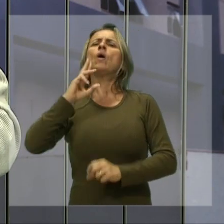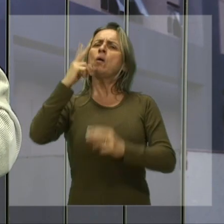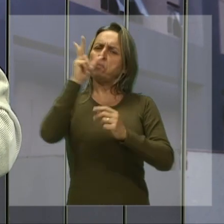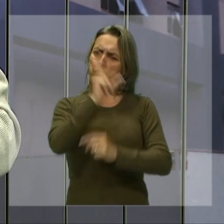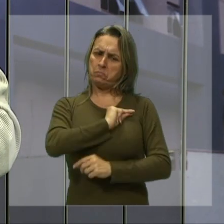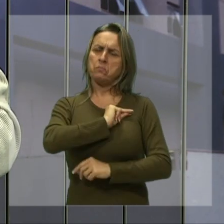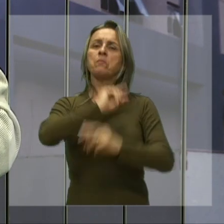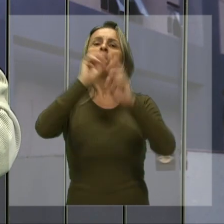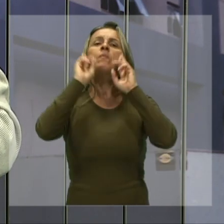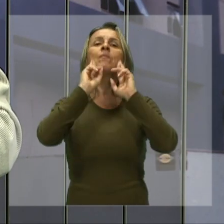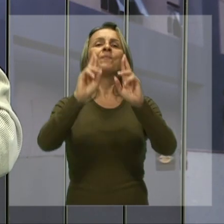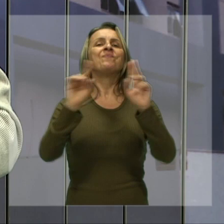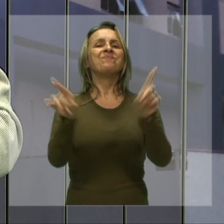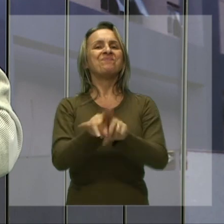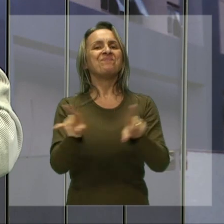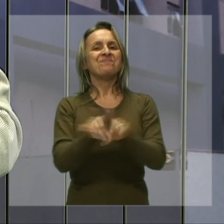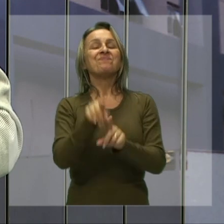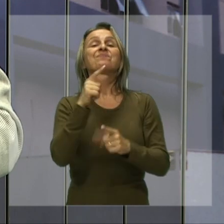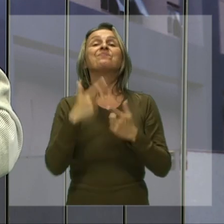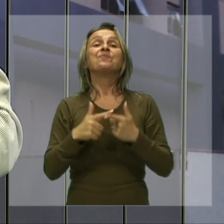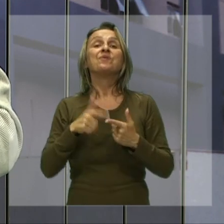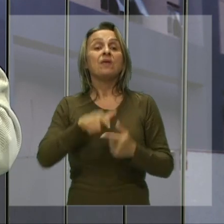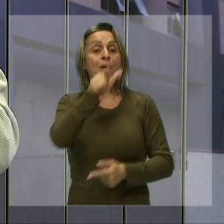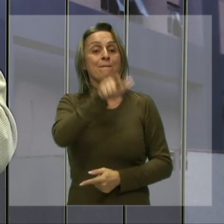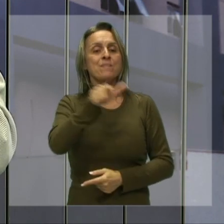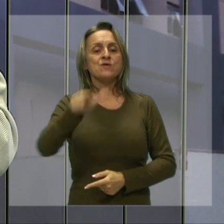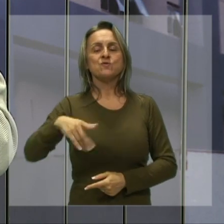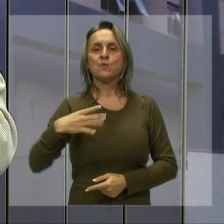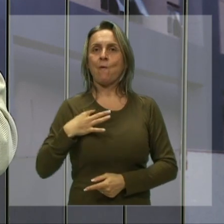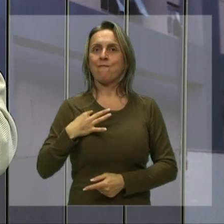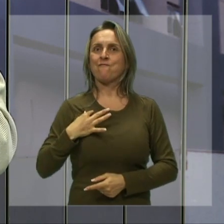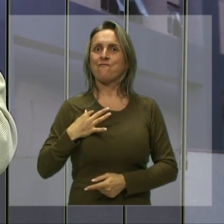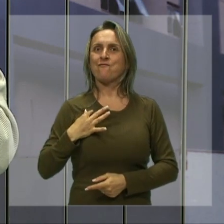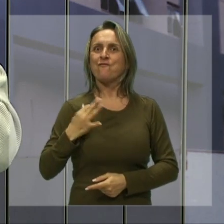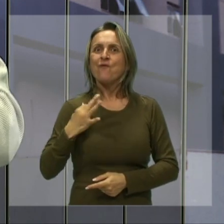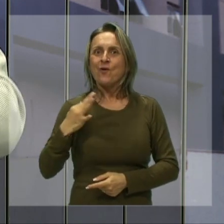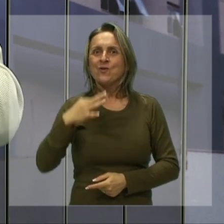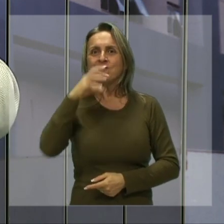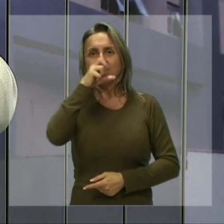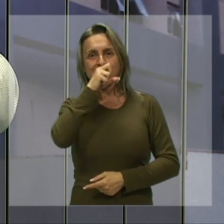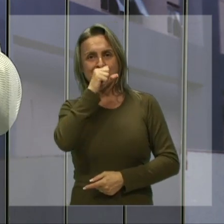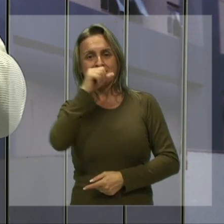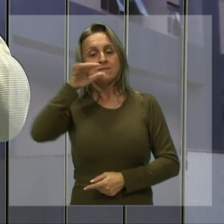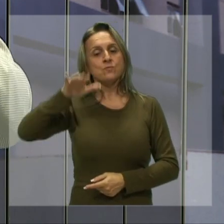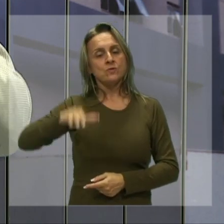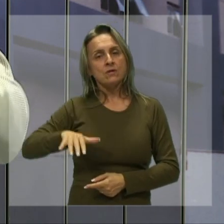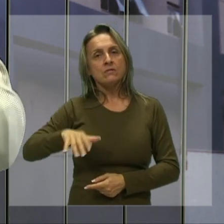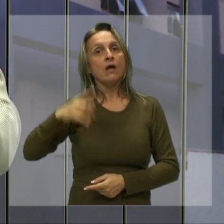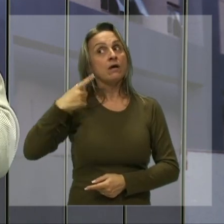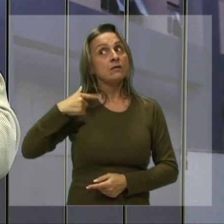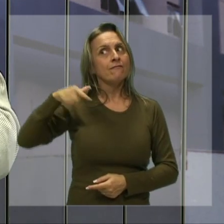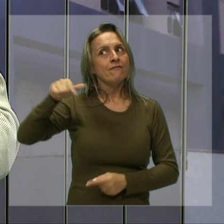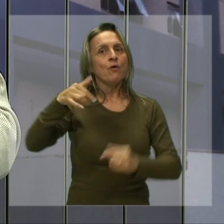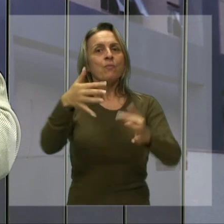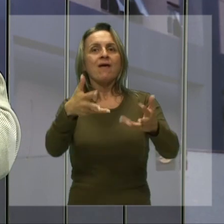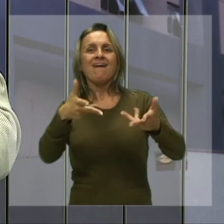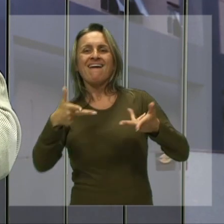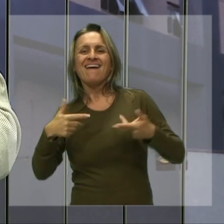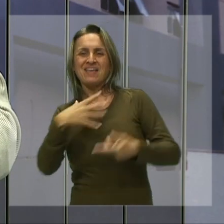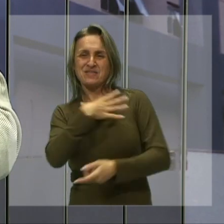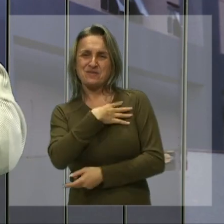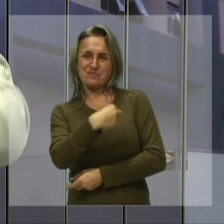São pessoas que voluntariamente, os sábados à tarde, vão para lá para receber os filhos da